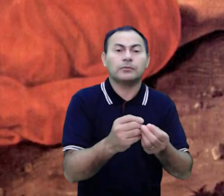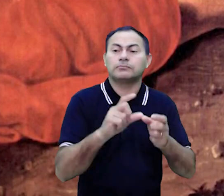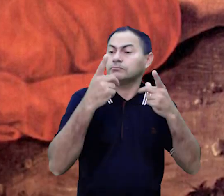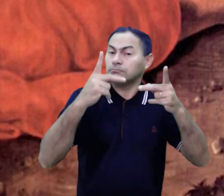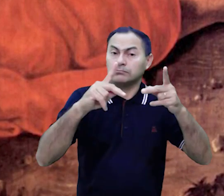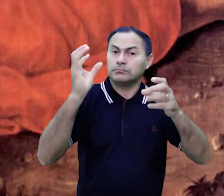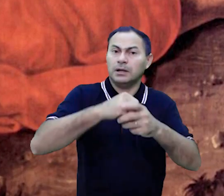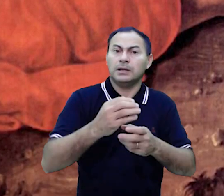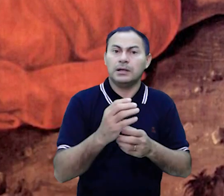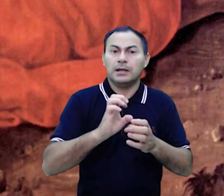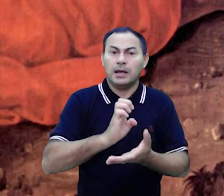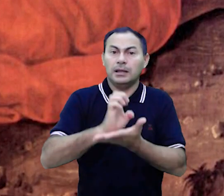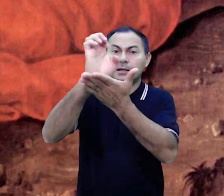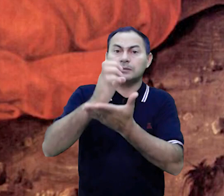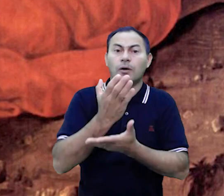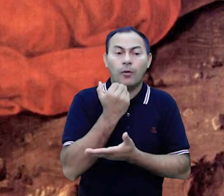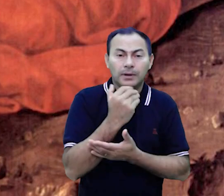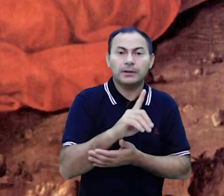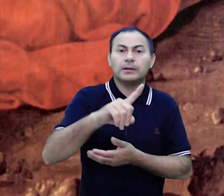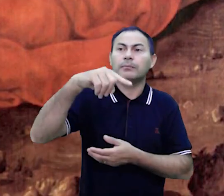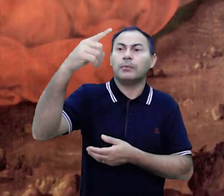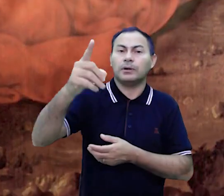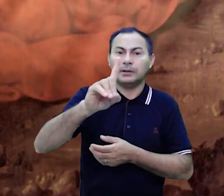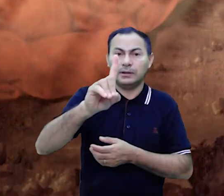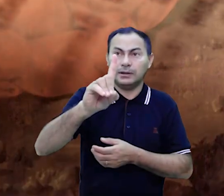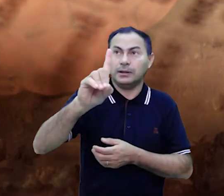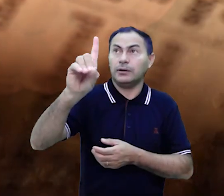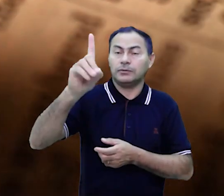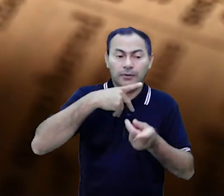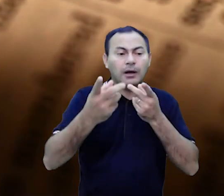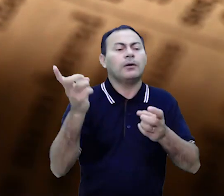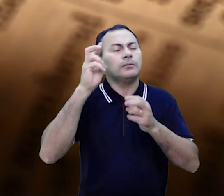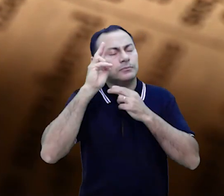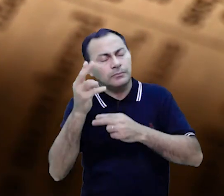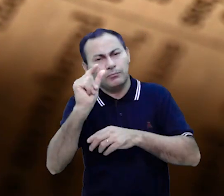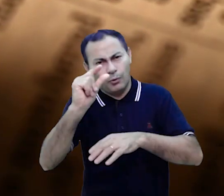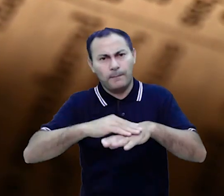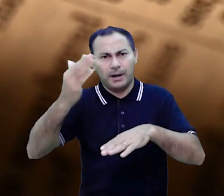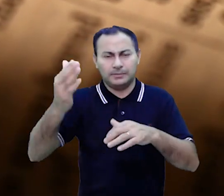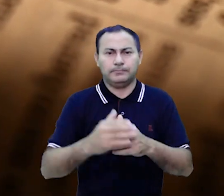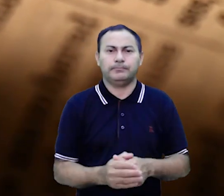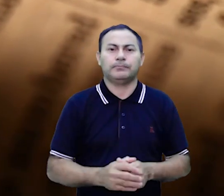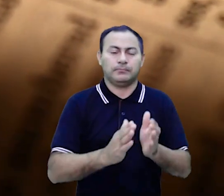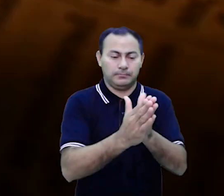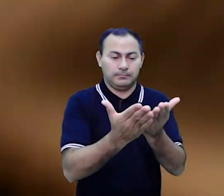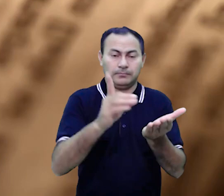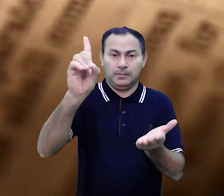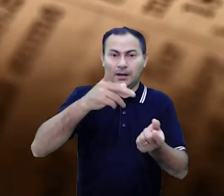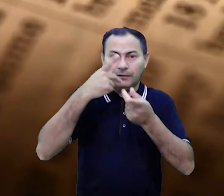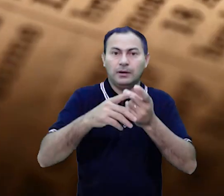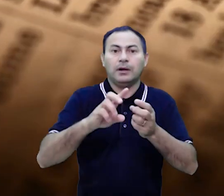providenciada sobrenaturalmente e Elias comeu. Depois Deus disse: agora volte a dormir um pouco mais.